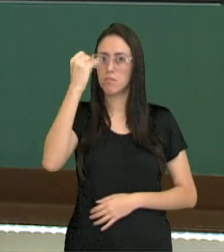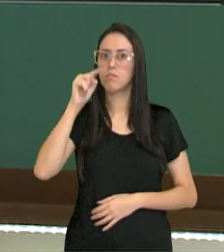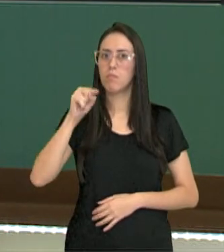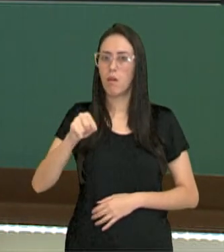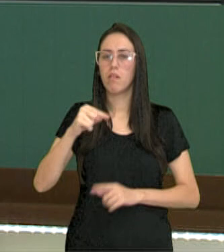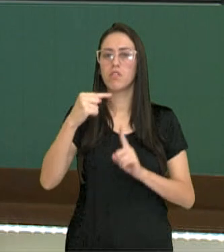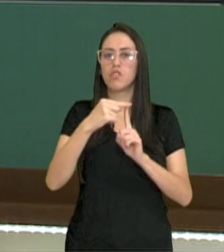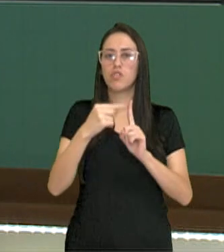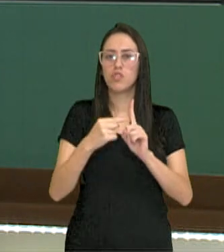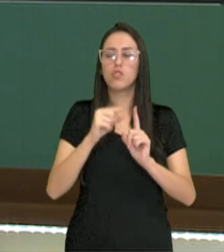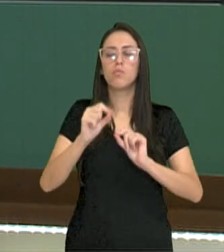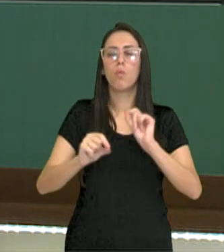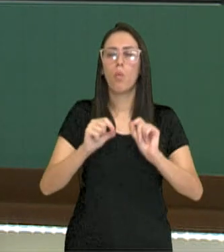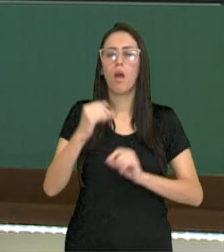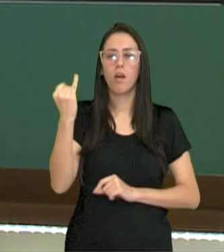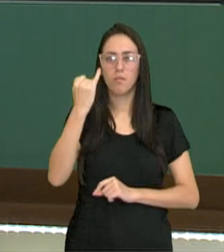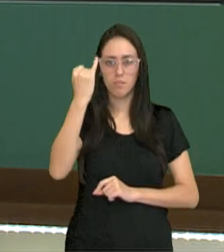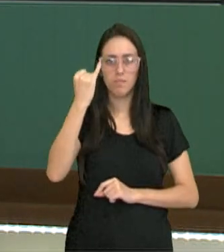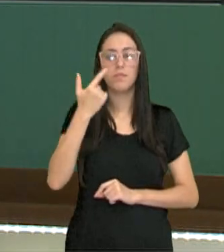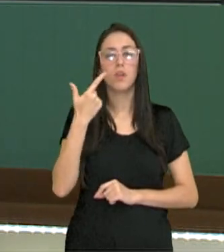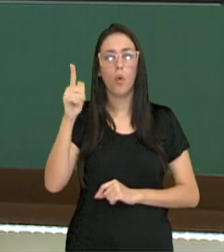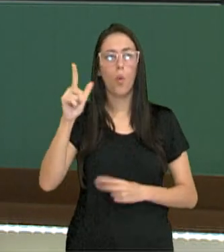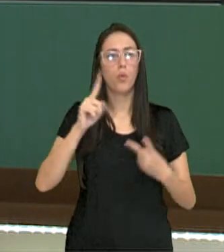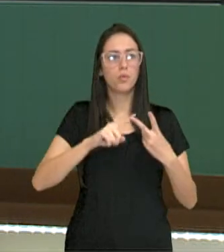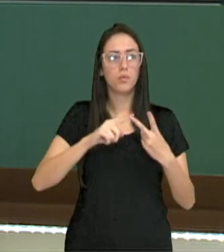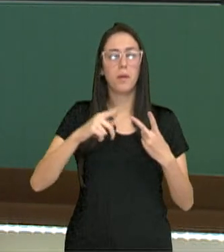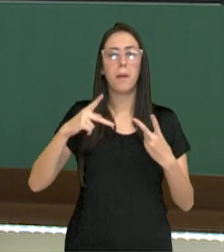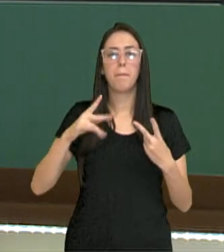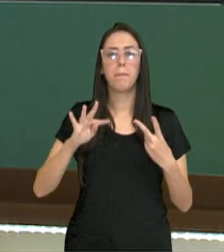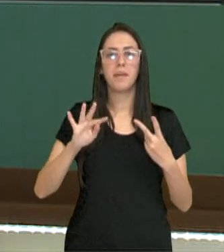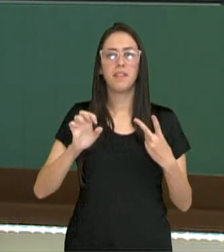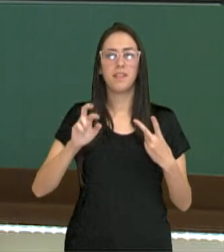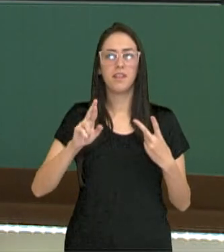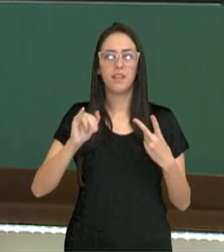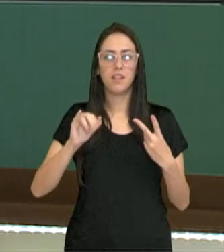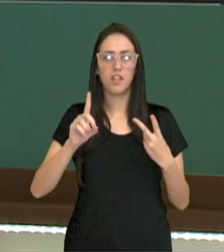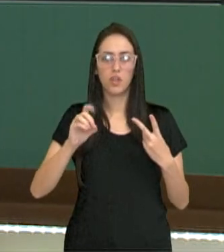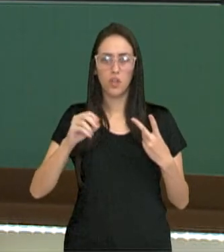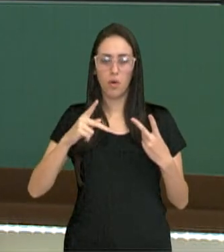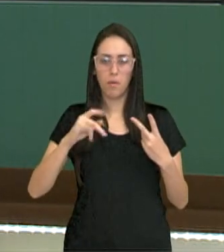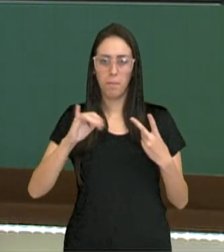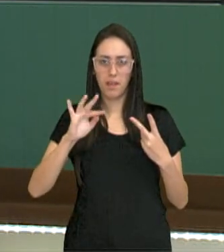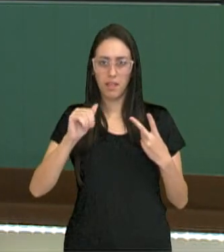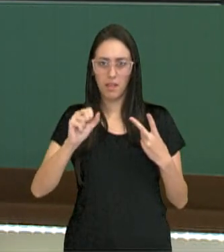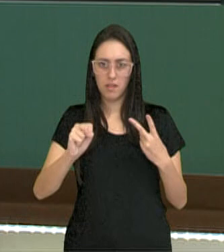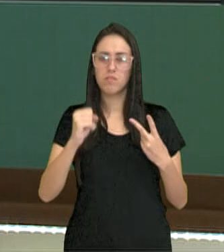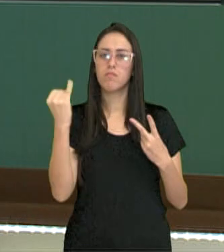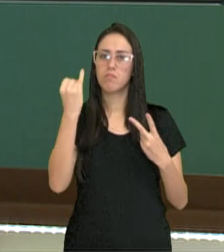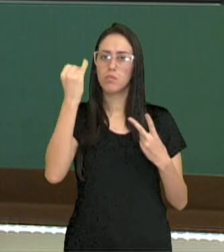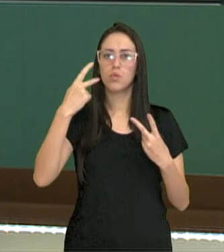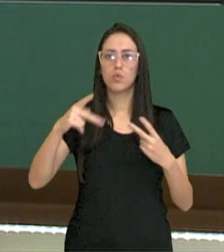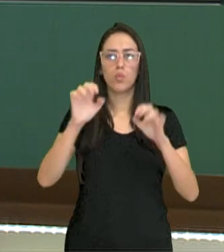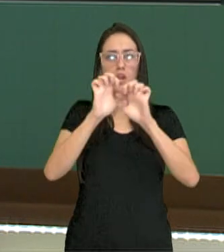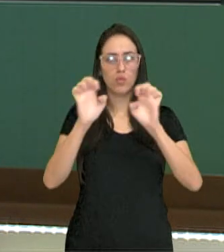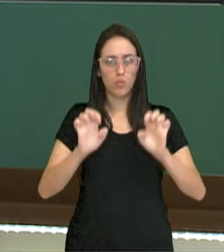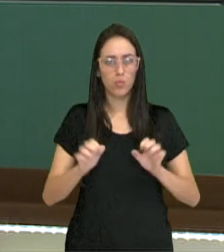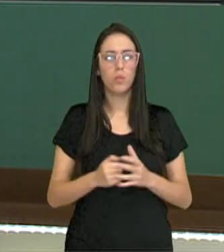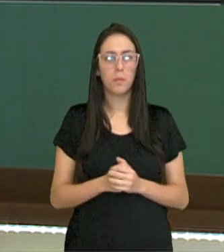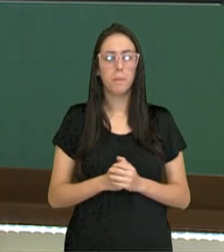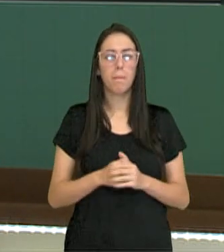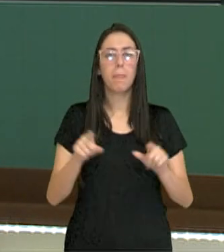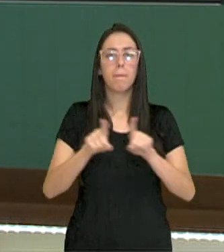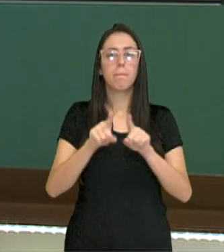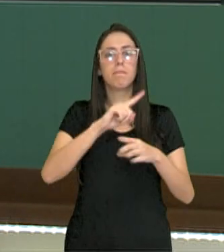são, a sua importância. As pteridófitas, também já conversamos sobre elas, suas estruturas. Temos